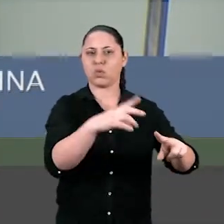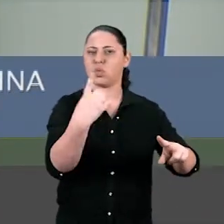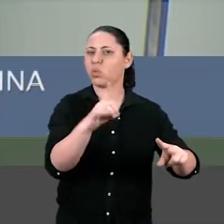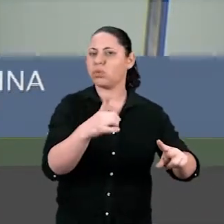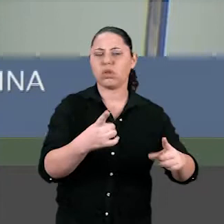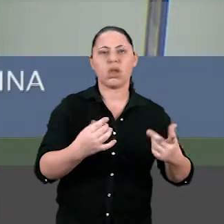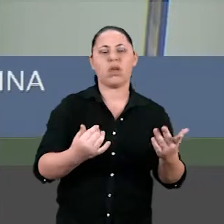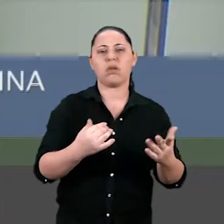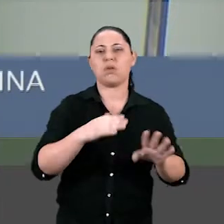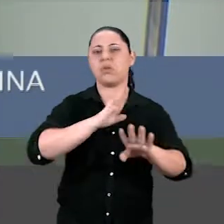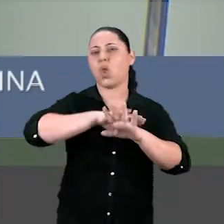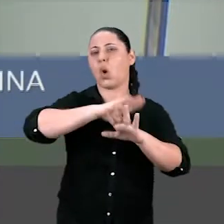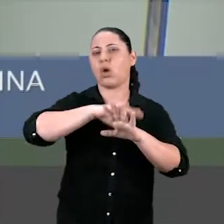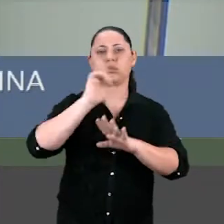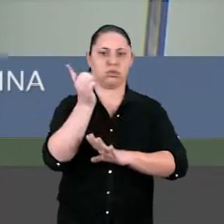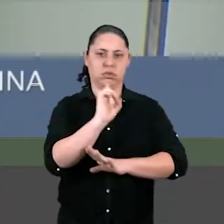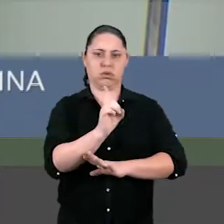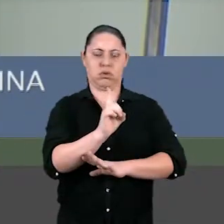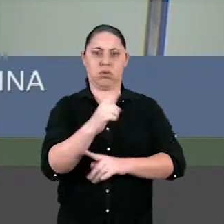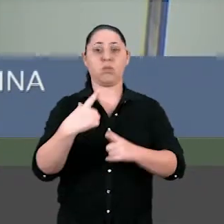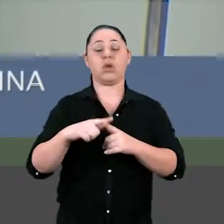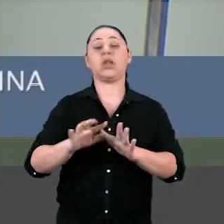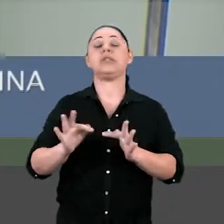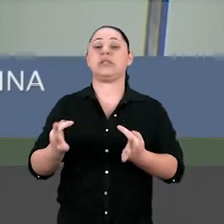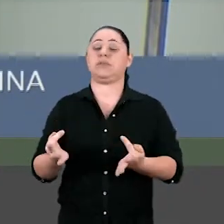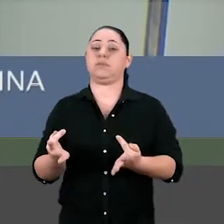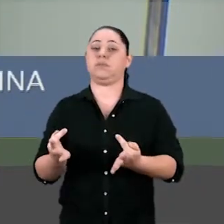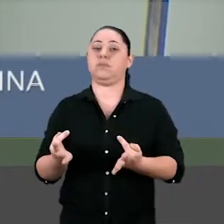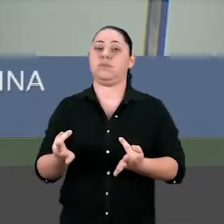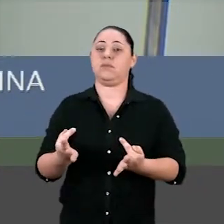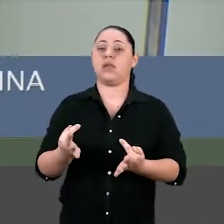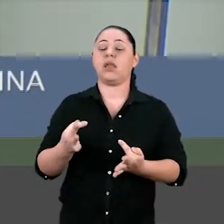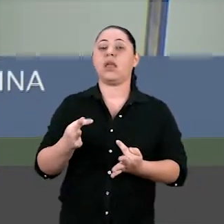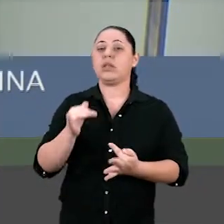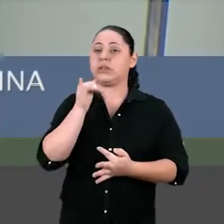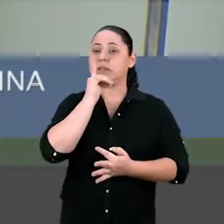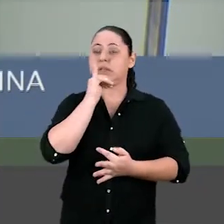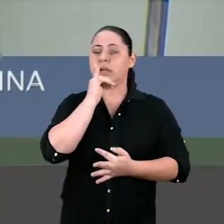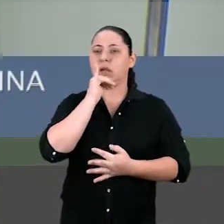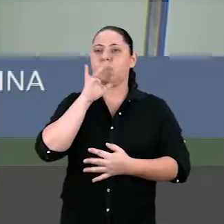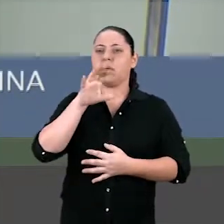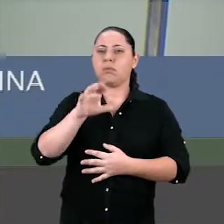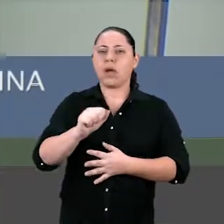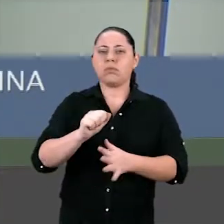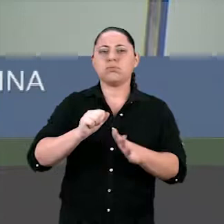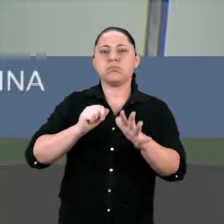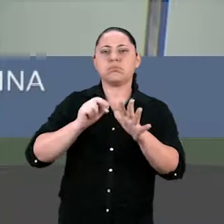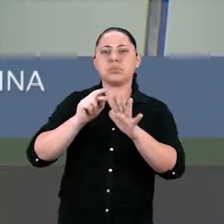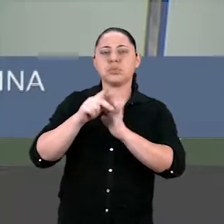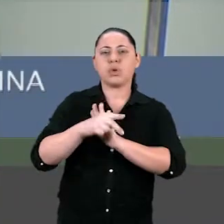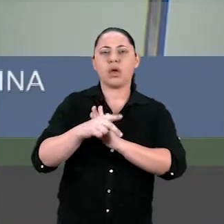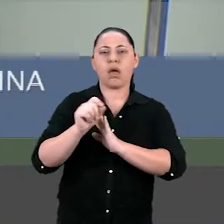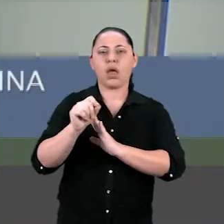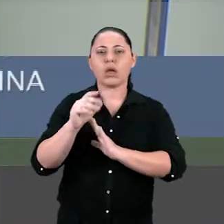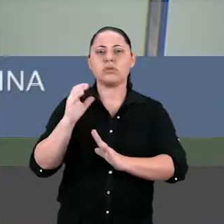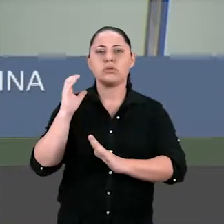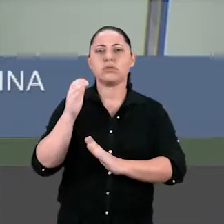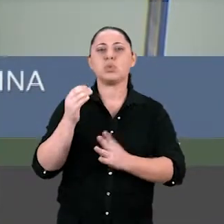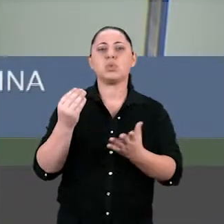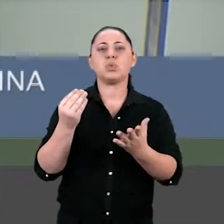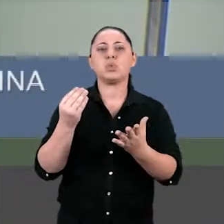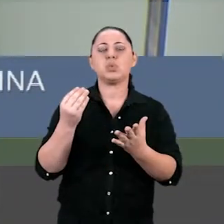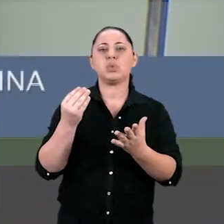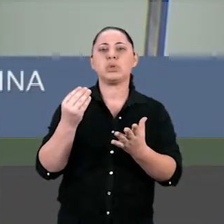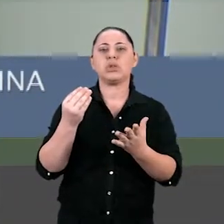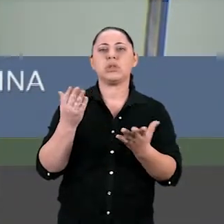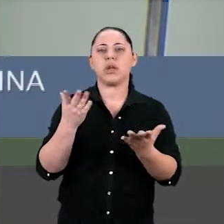cor ideológica, por uma razão muito simples. Nós conseguimos pegar um moto condutor de incoerência naqueles escritos sobre o assunto,